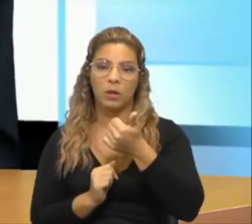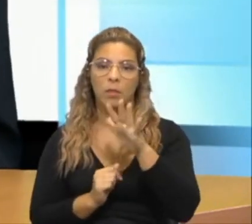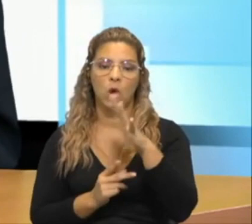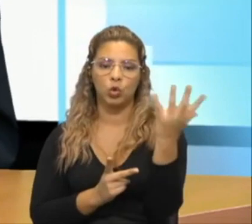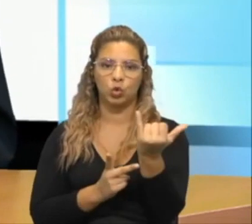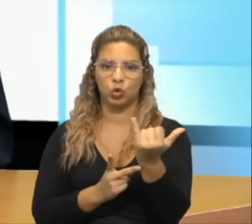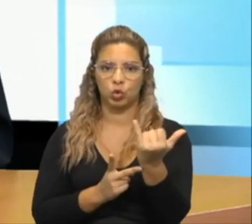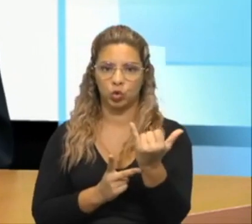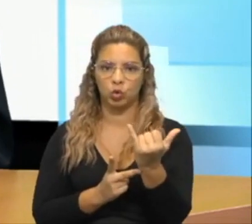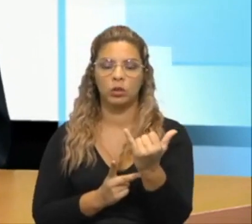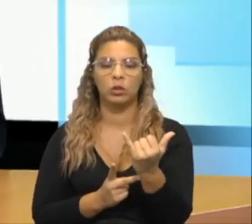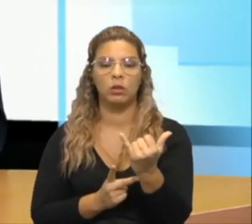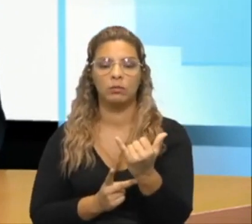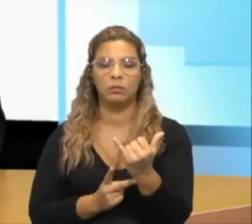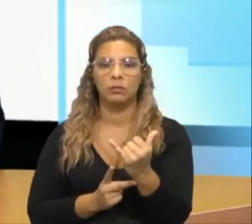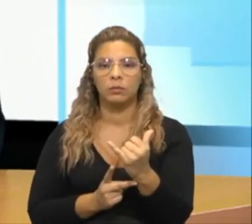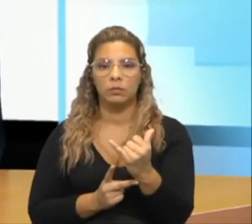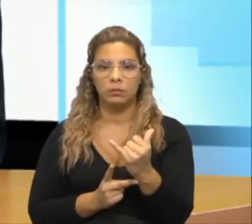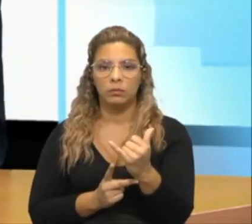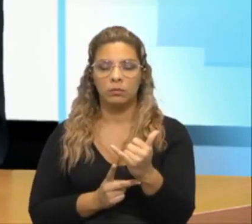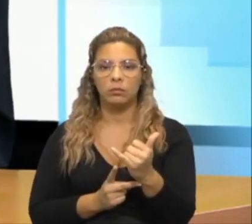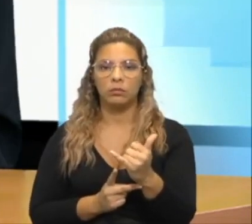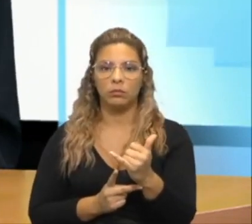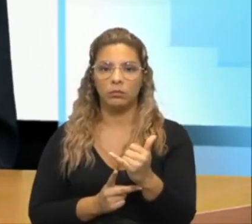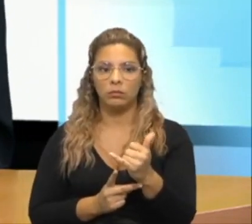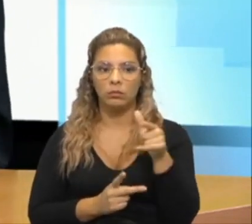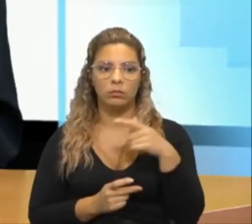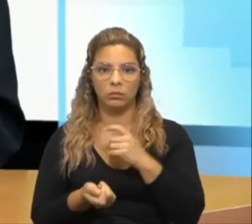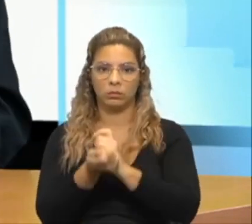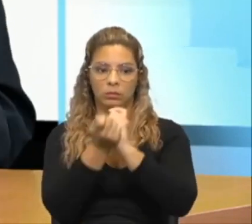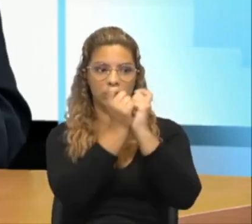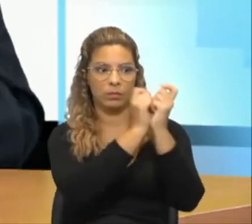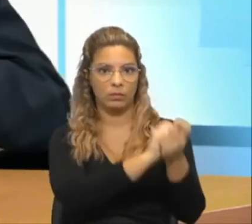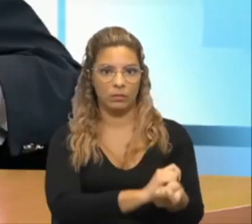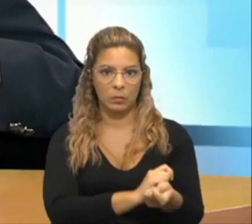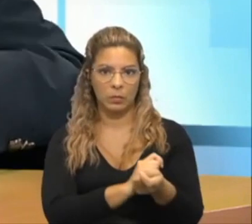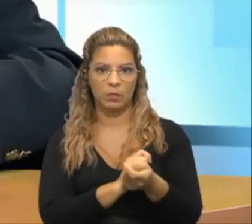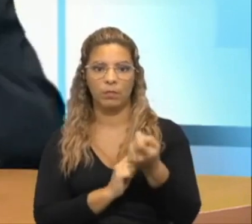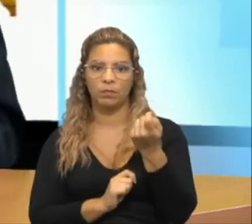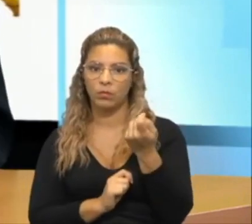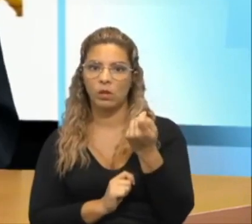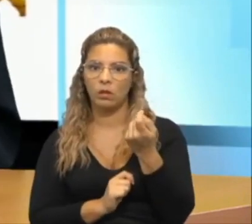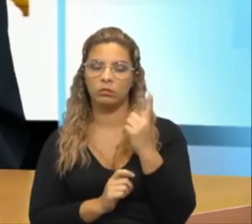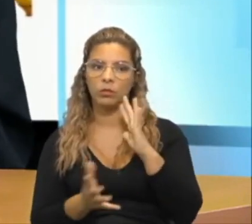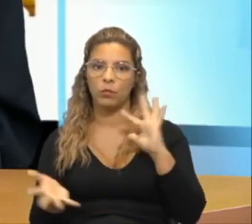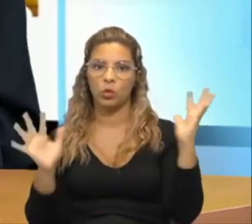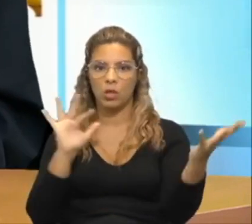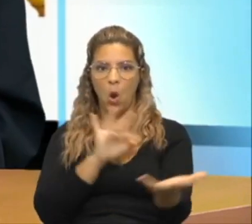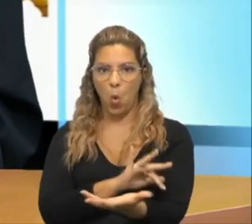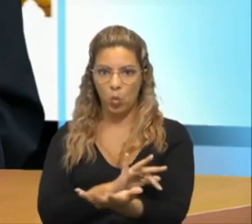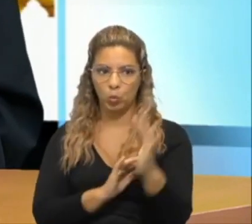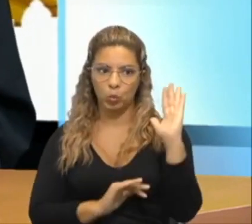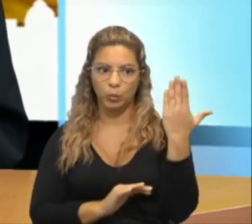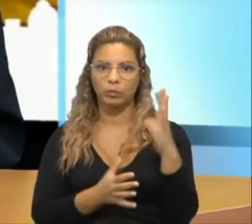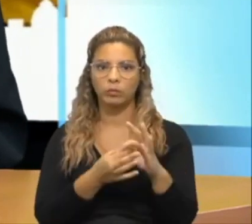e permita-me sublinhar em segundo lugar, a grande mudança, ou se quiser com atrevimento, a grande revolução é a mudança